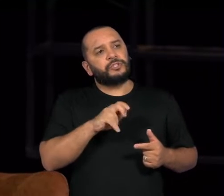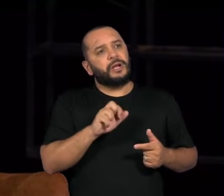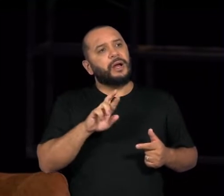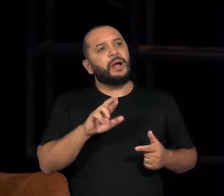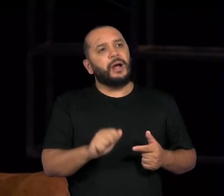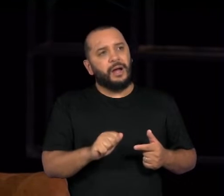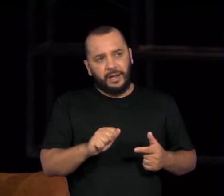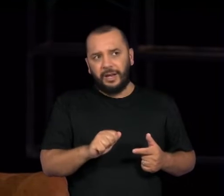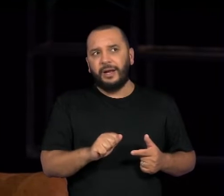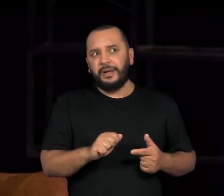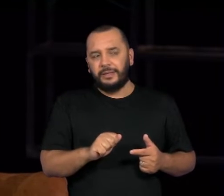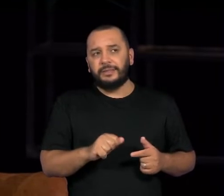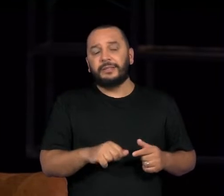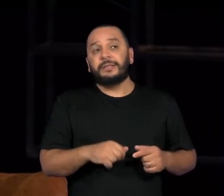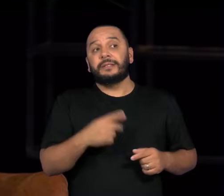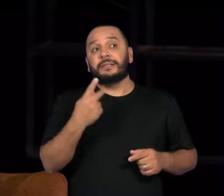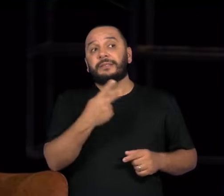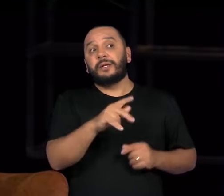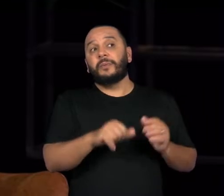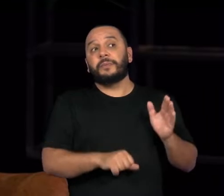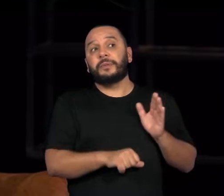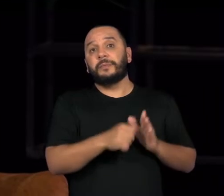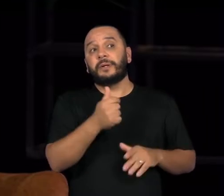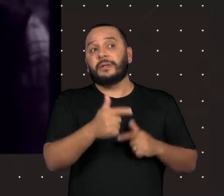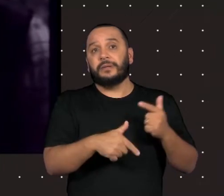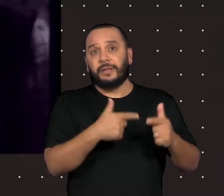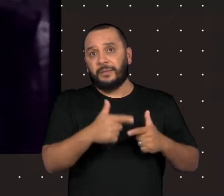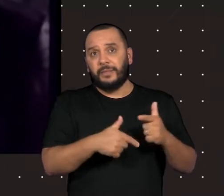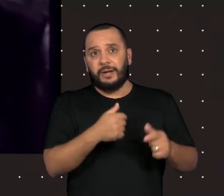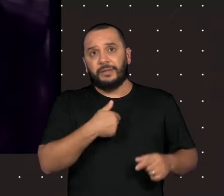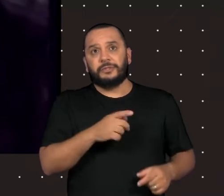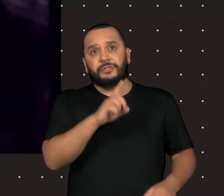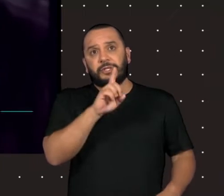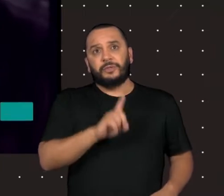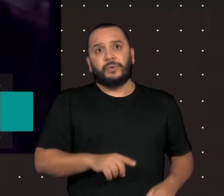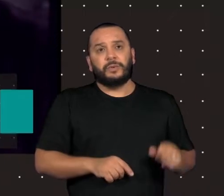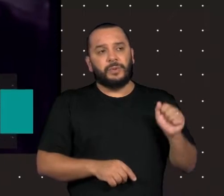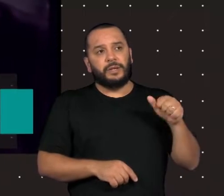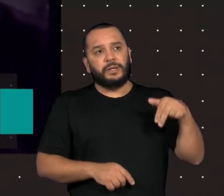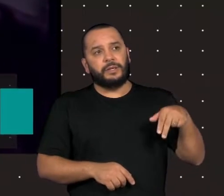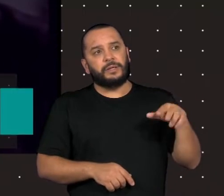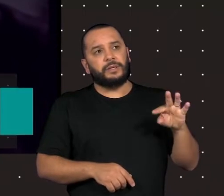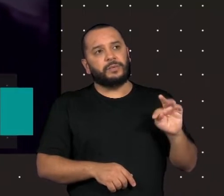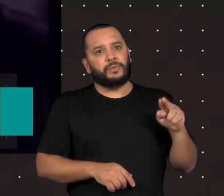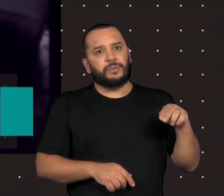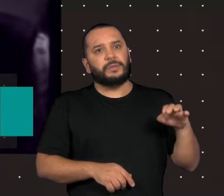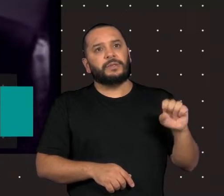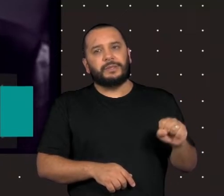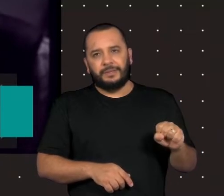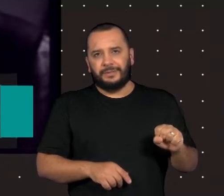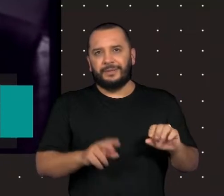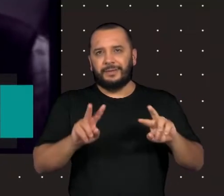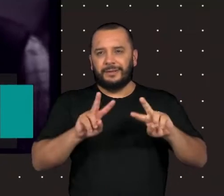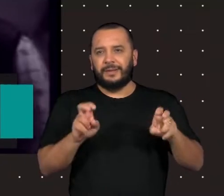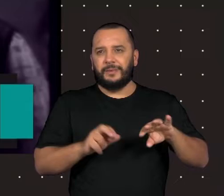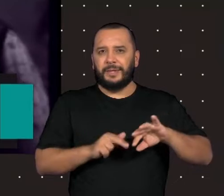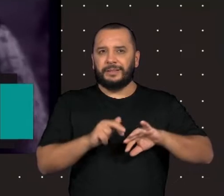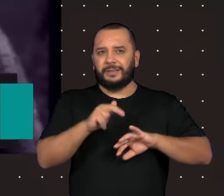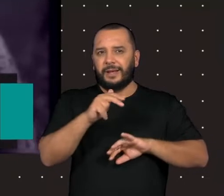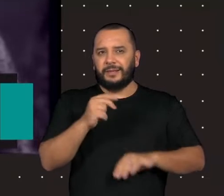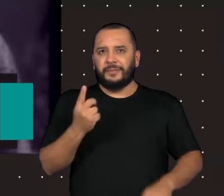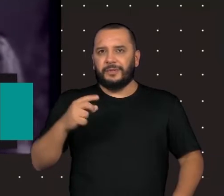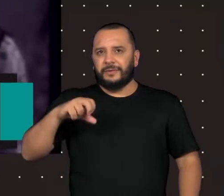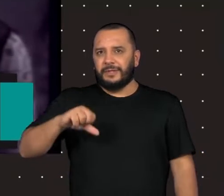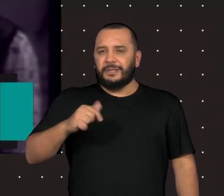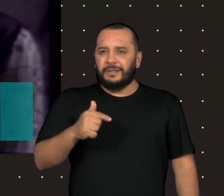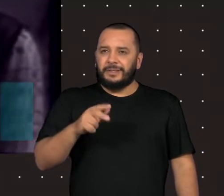Sim. Seu primeiro trabalho foi com direção do Antunes, né? A Escada, em 75. Sim,